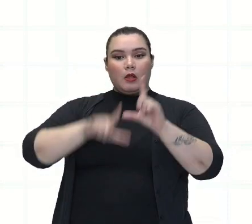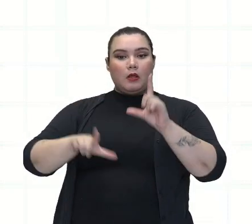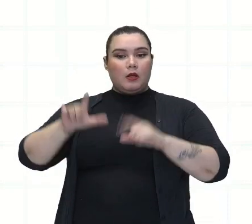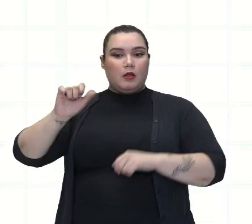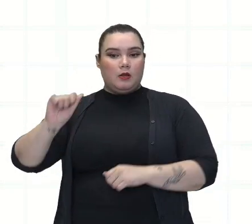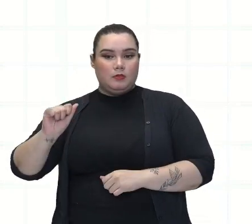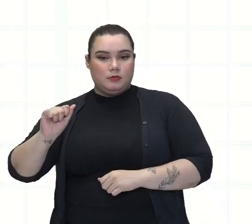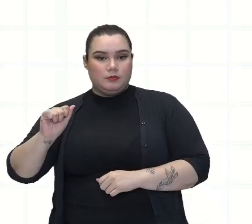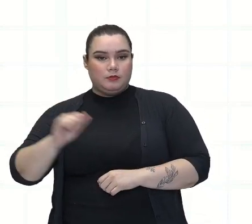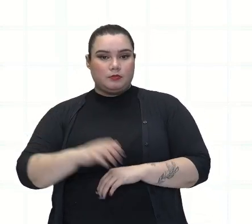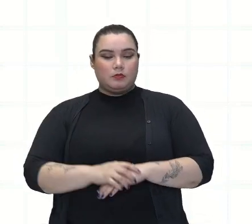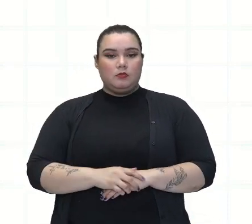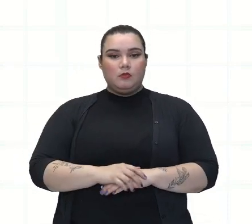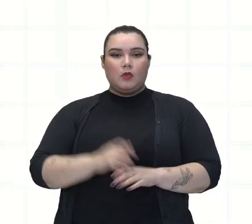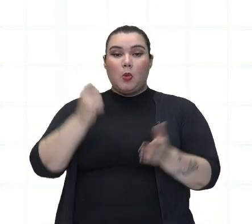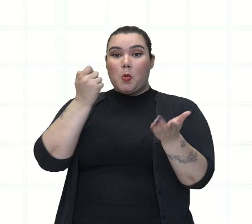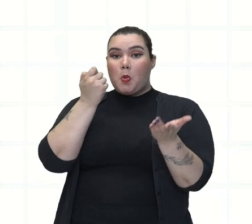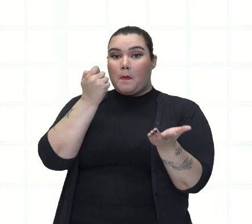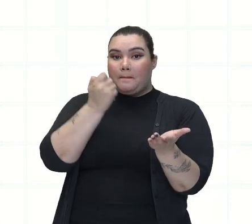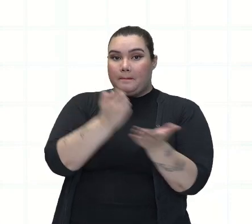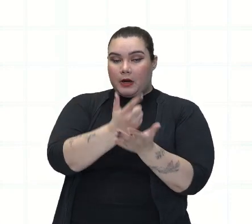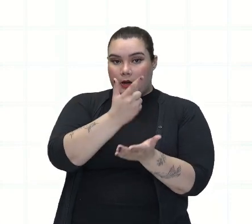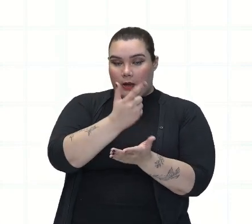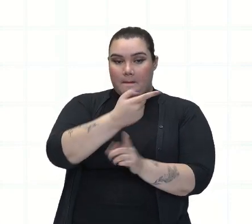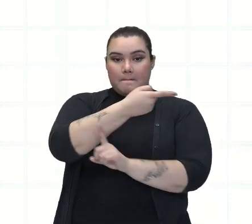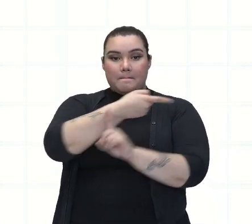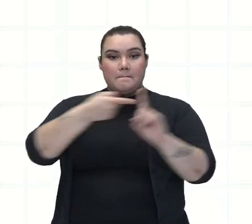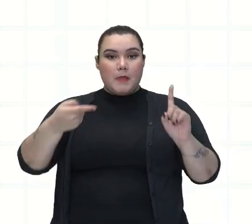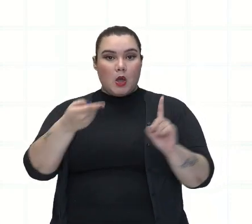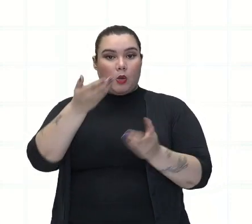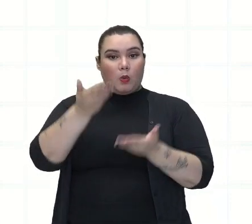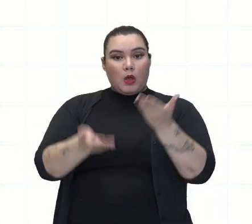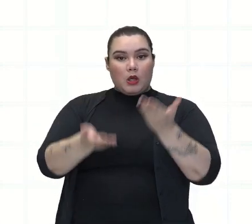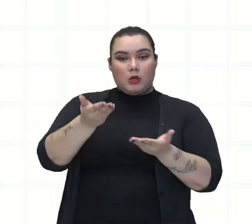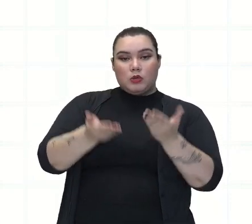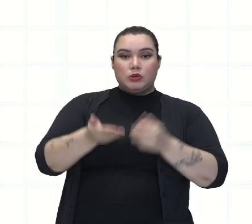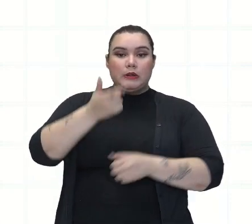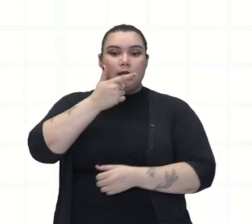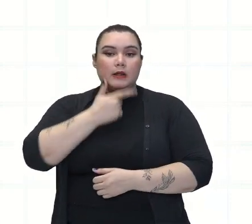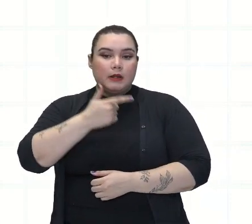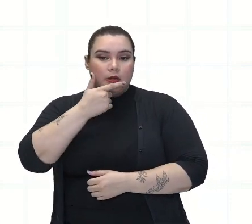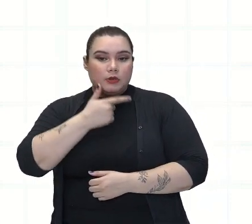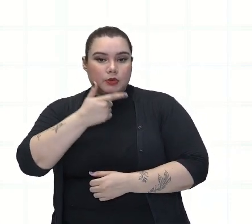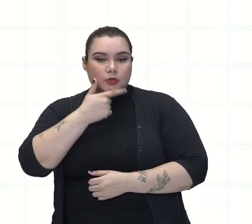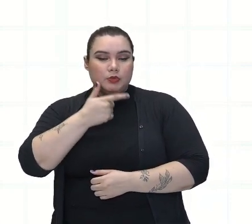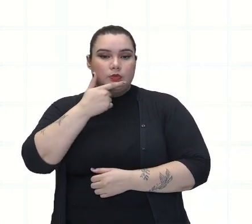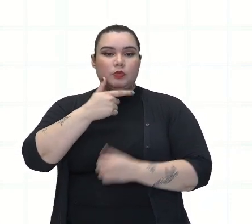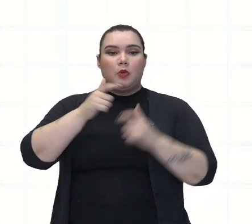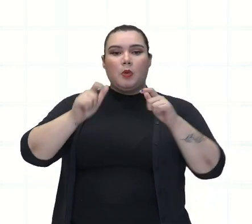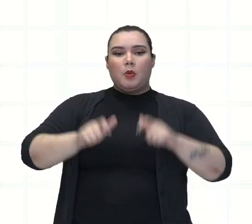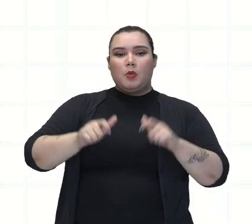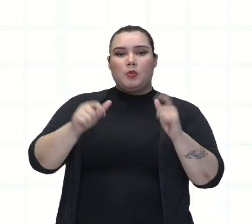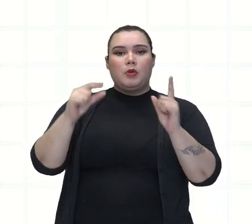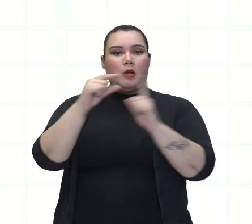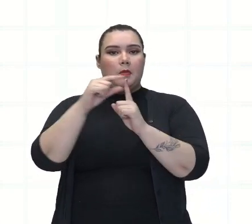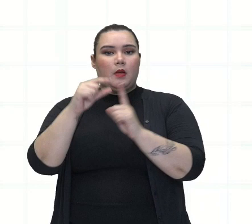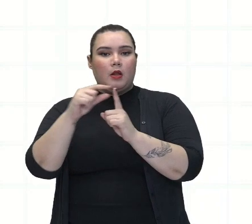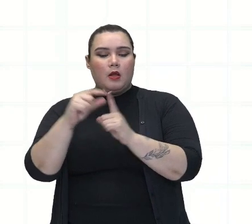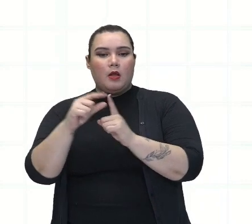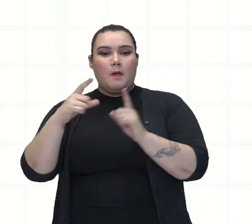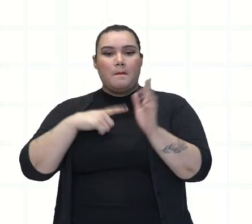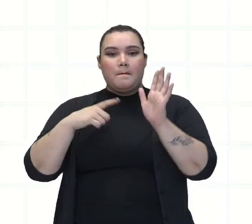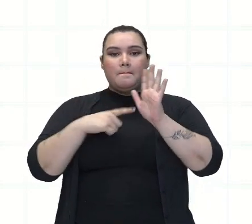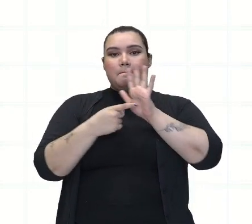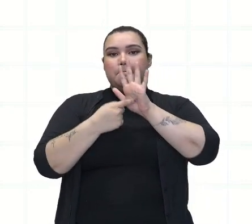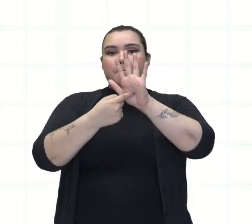Comprei meio quilo de queijo. Onde está a palavra que traz